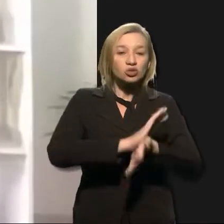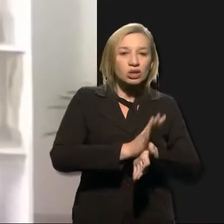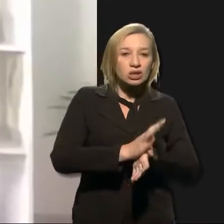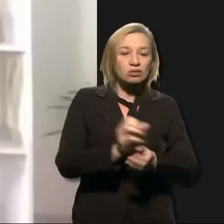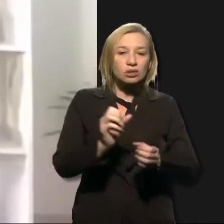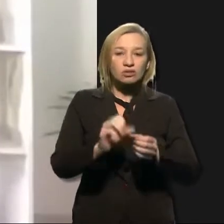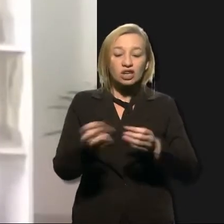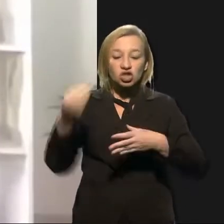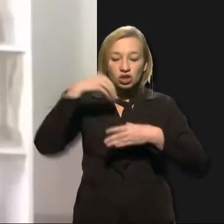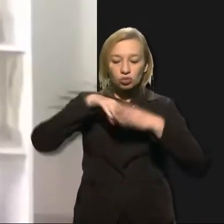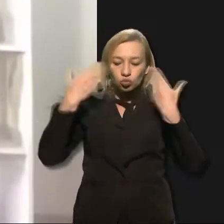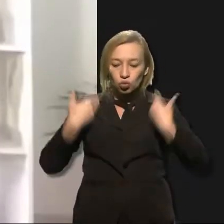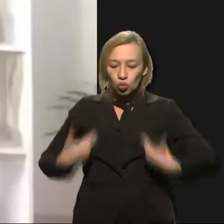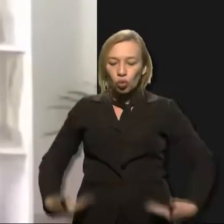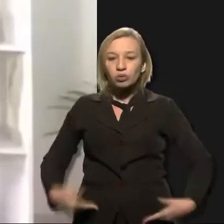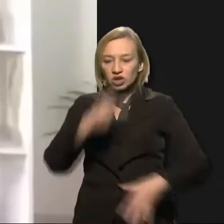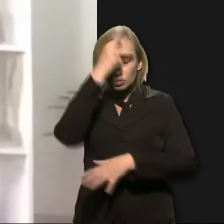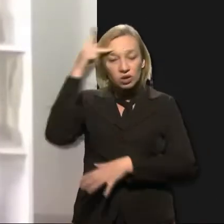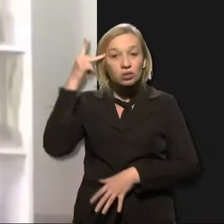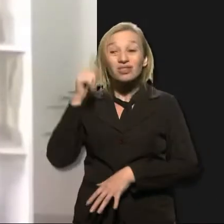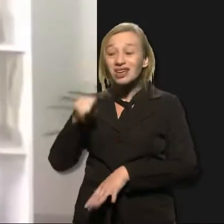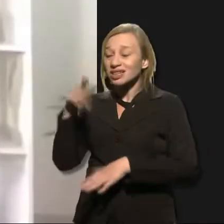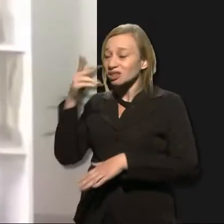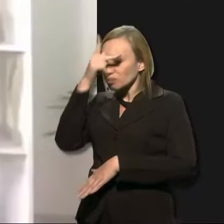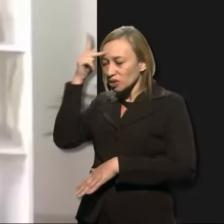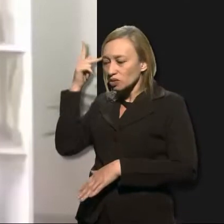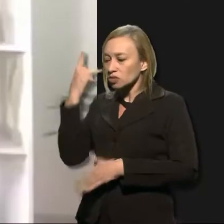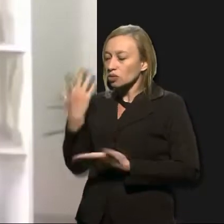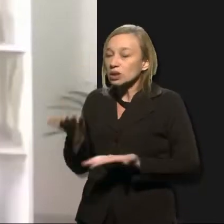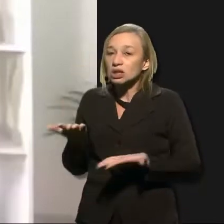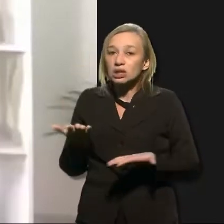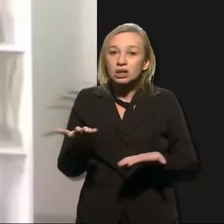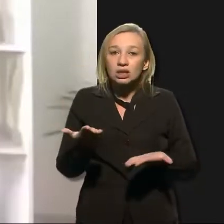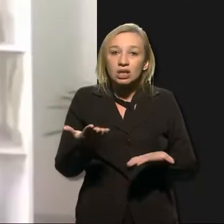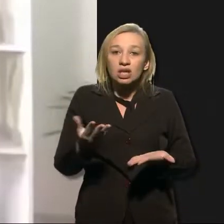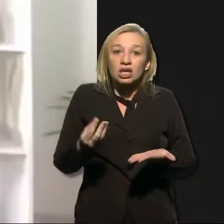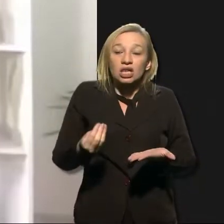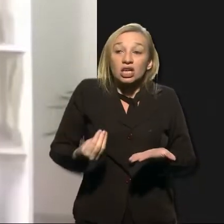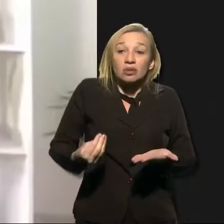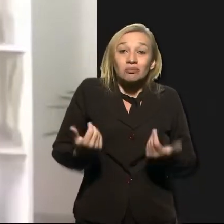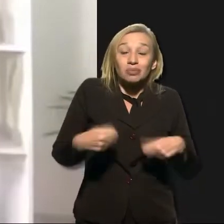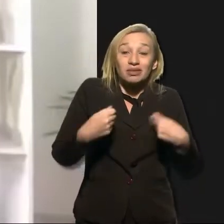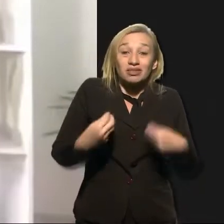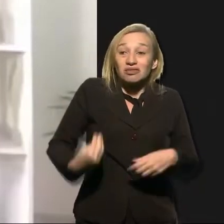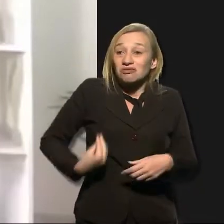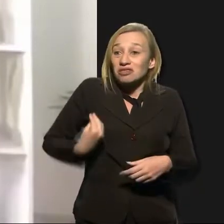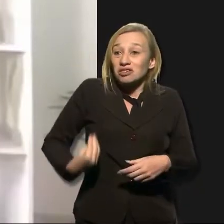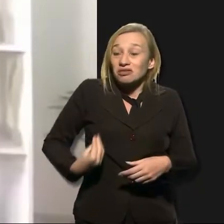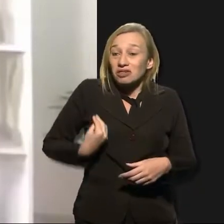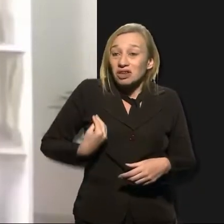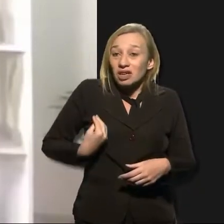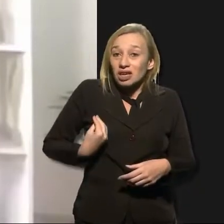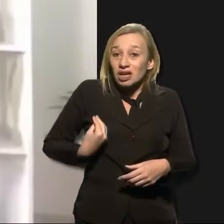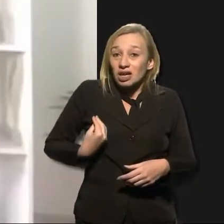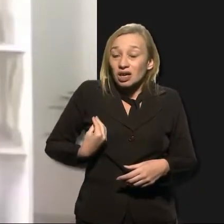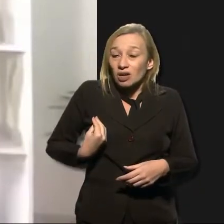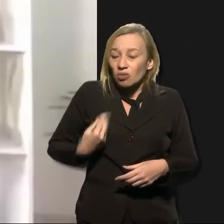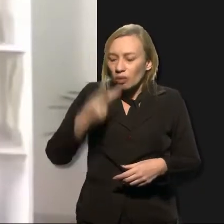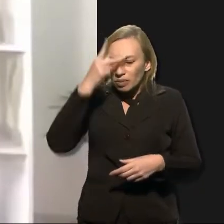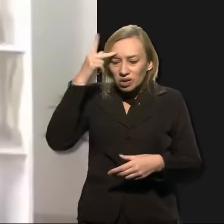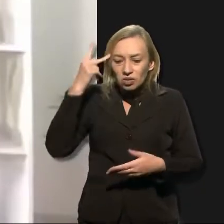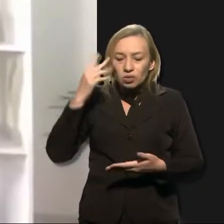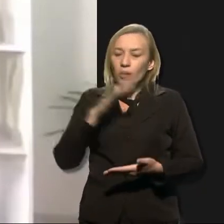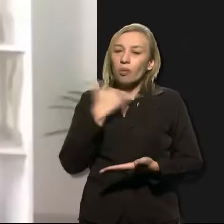da devassa que ele faz no corpo das pessoas. E essas pessoas acabam tendo que conviver com o